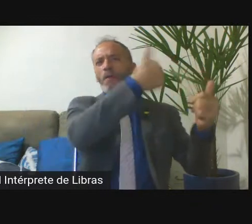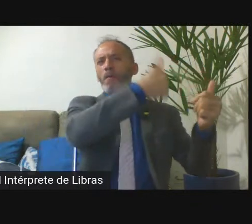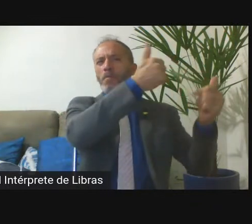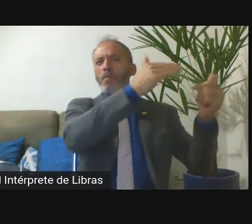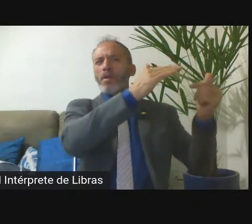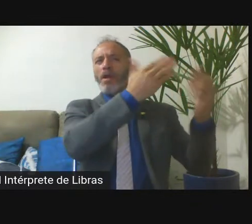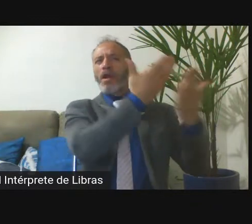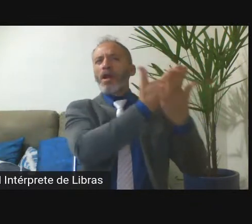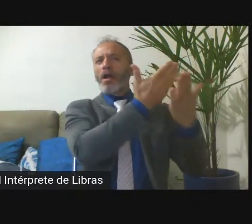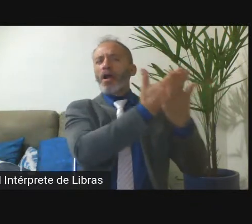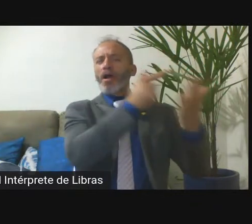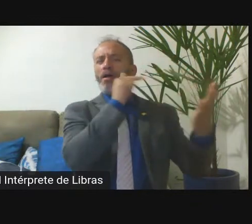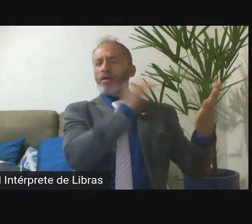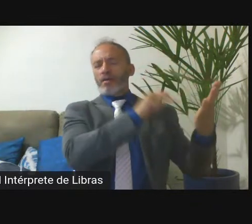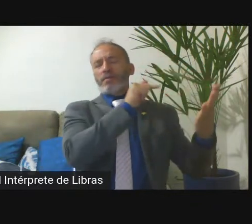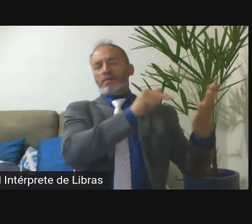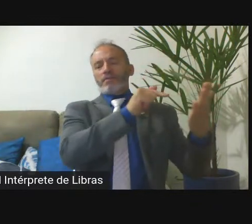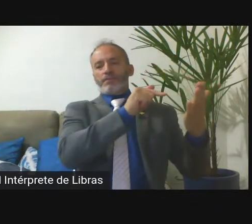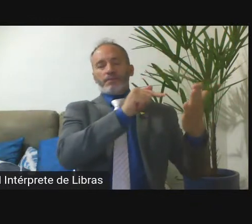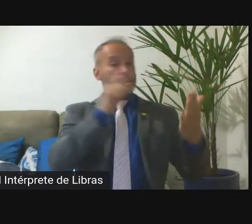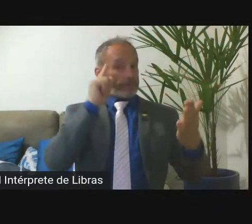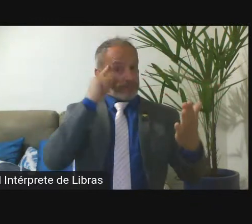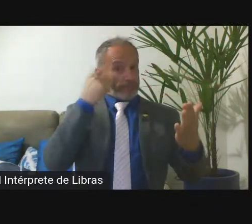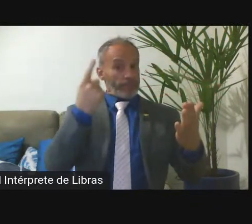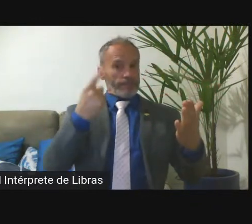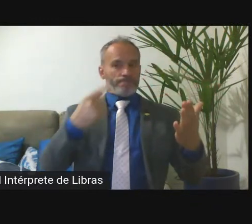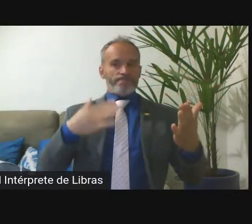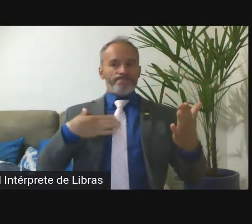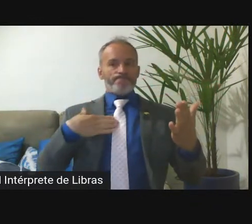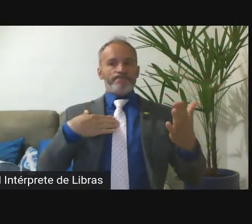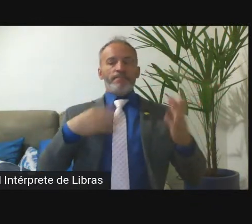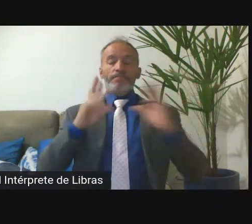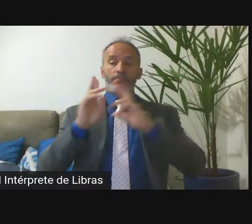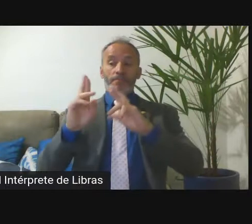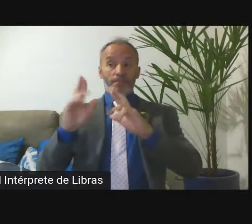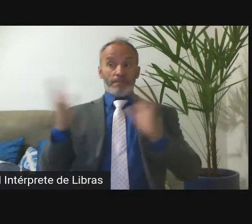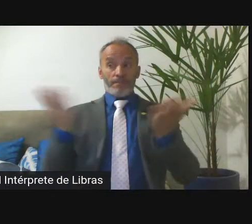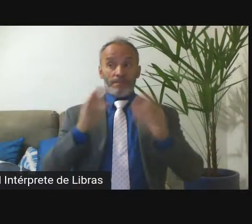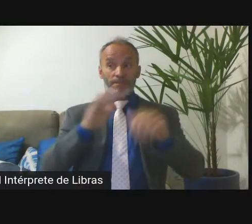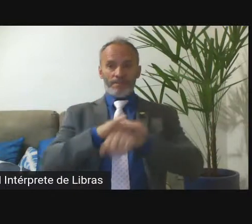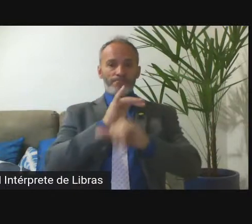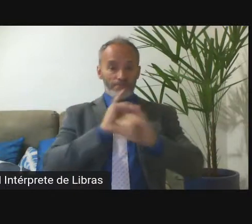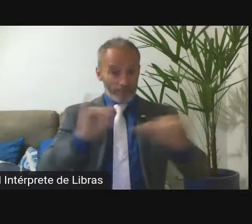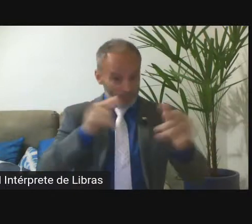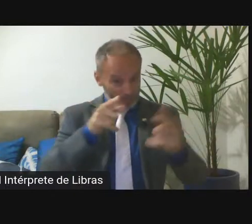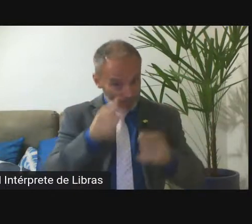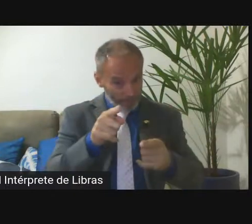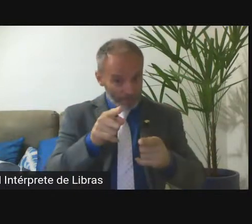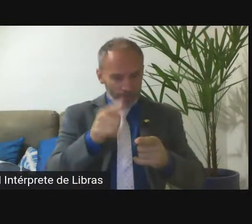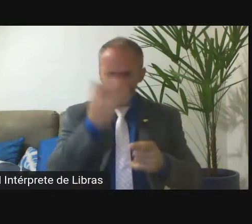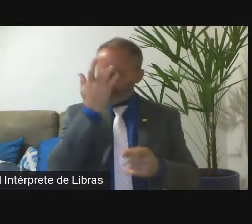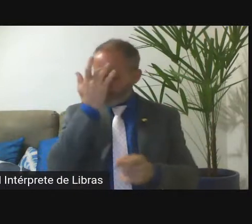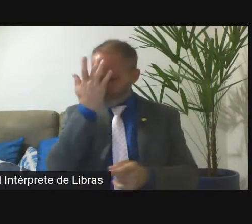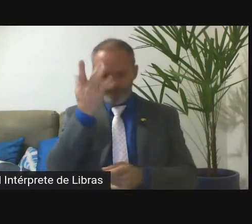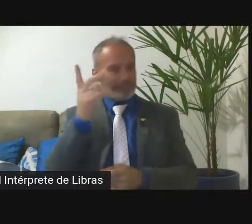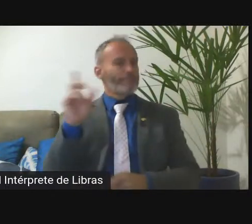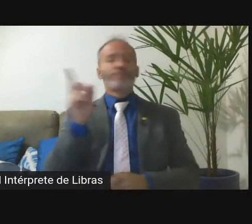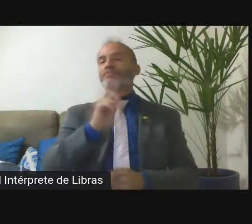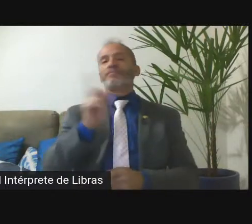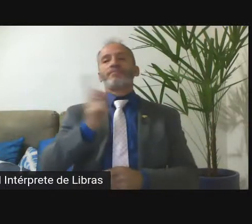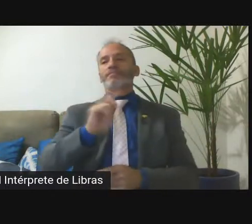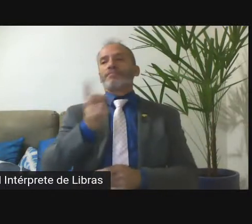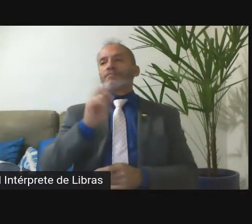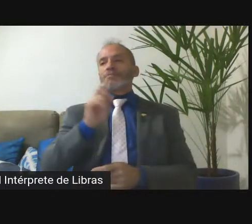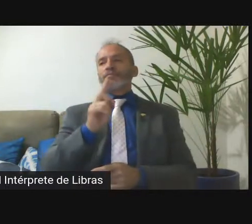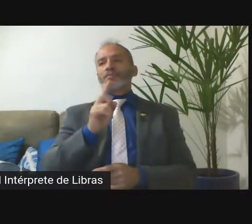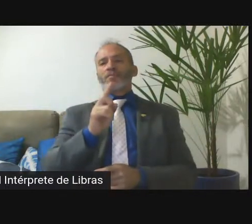aula. Acho que o meu papel nessa noite é dizer a vocês que não foi fácil, mas que também